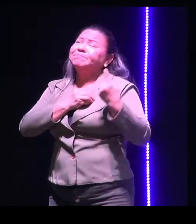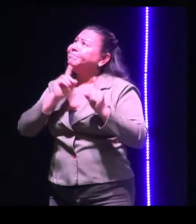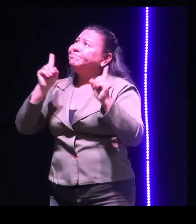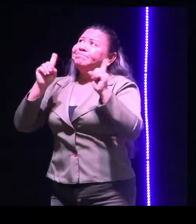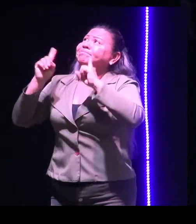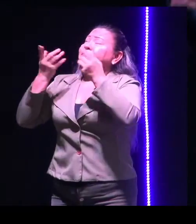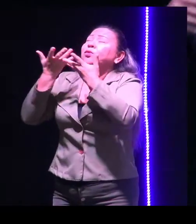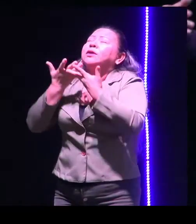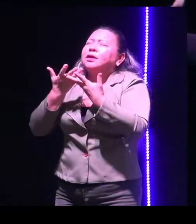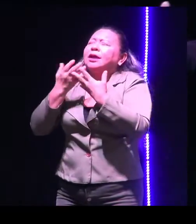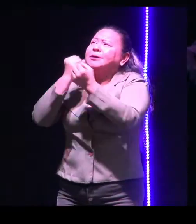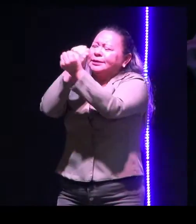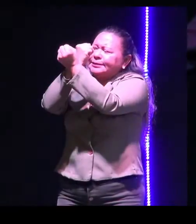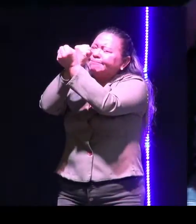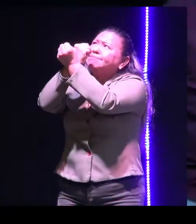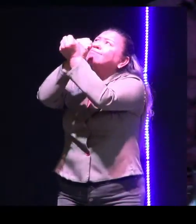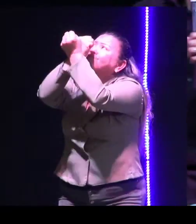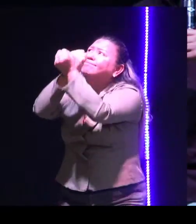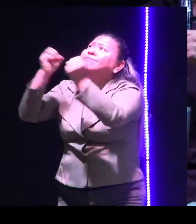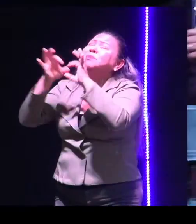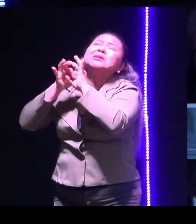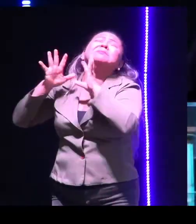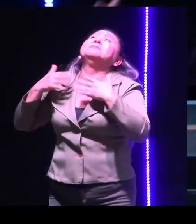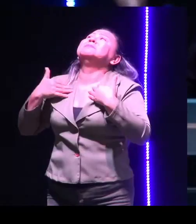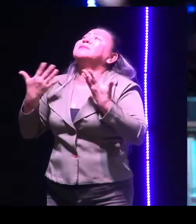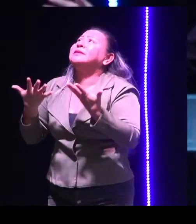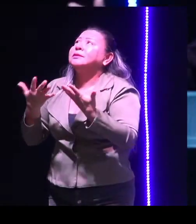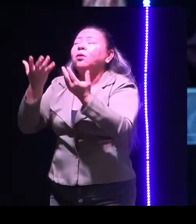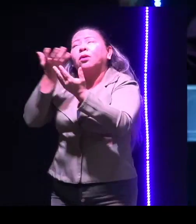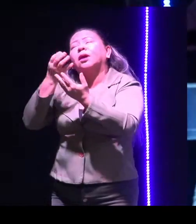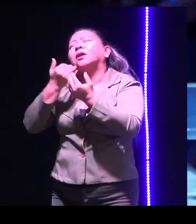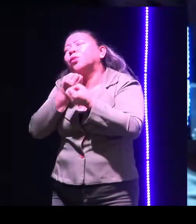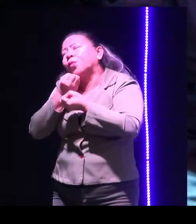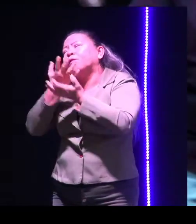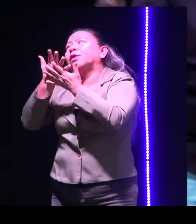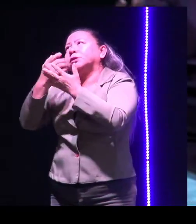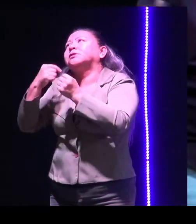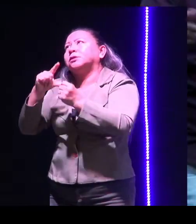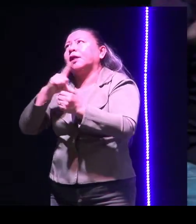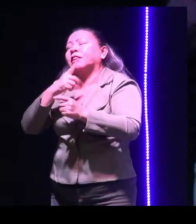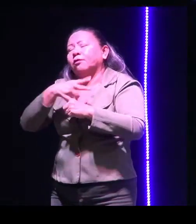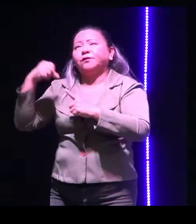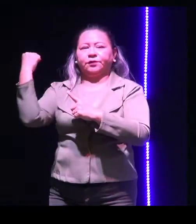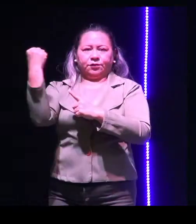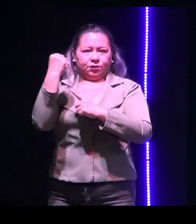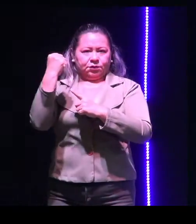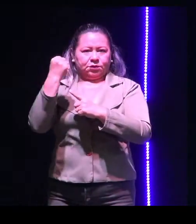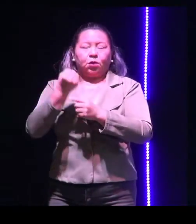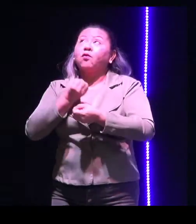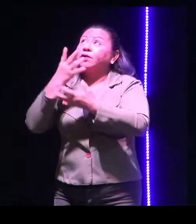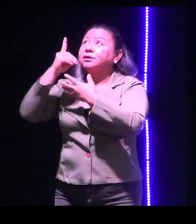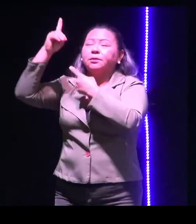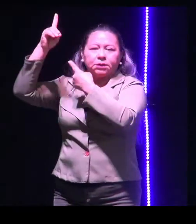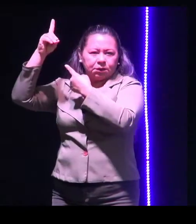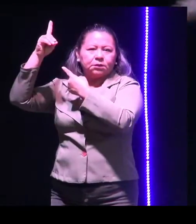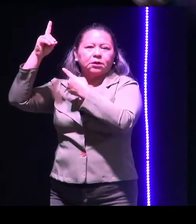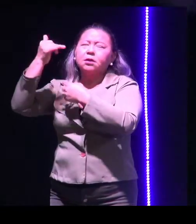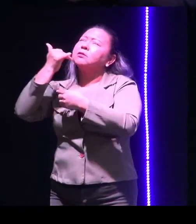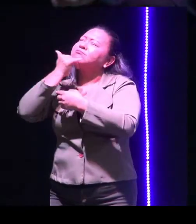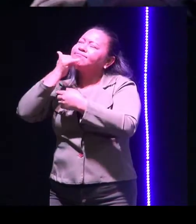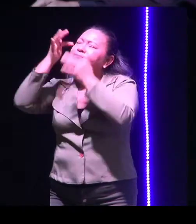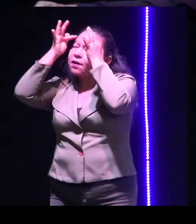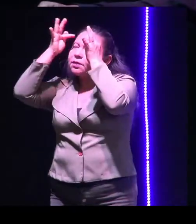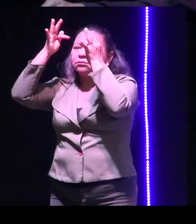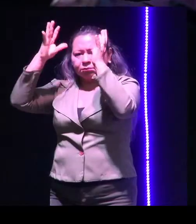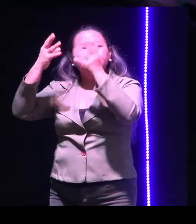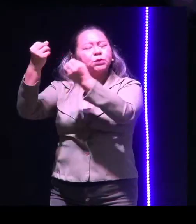eu quebro as algemas que esse pecado estava me prendendo, e agora eu confesso, e agora eu vou ter a vitória. Se confessarmos o nosso pecado, Ele é fiel